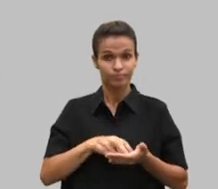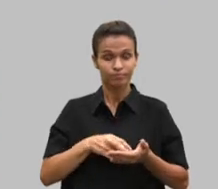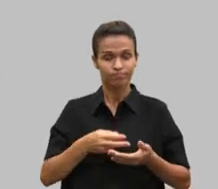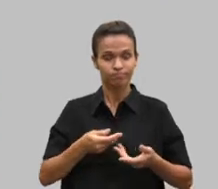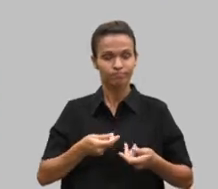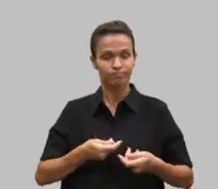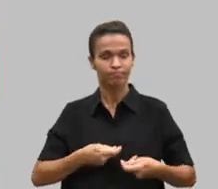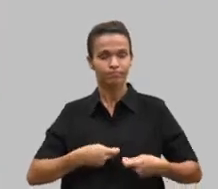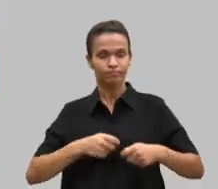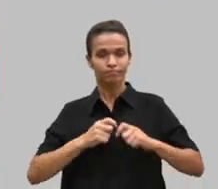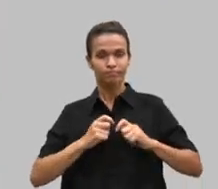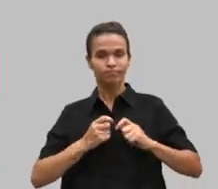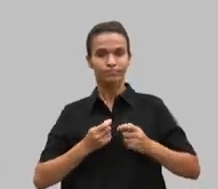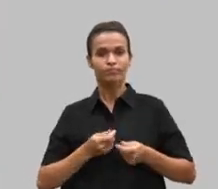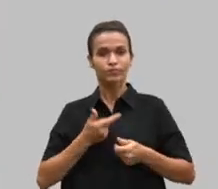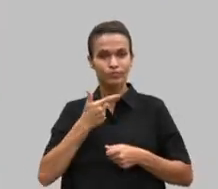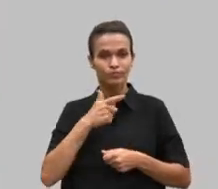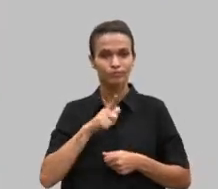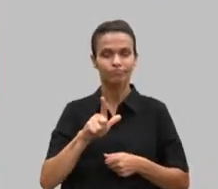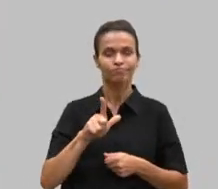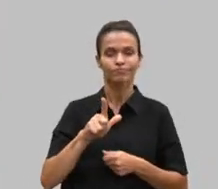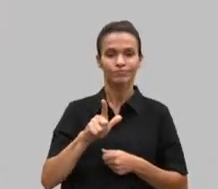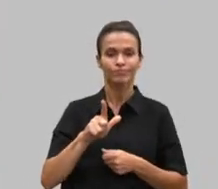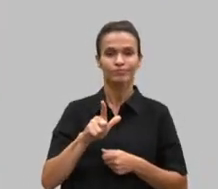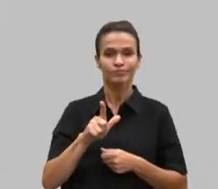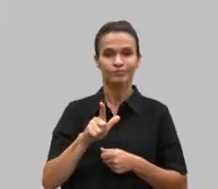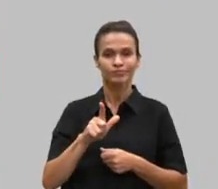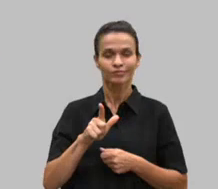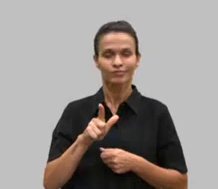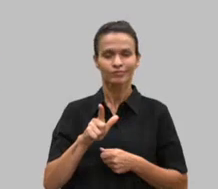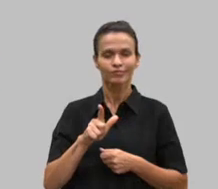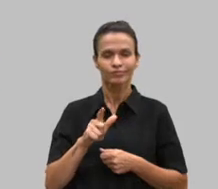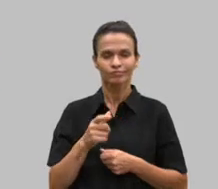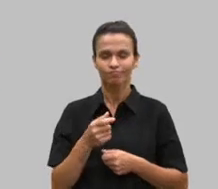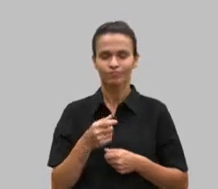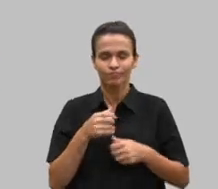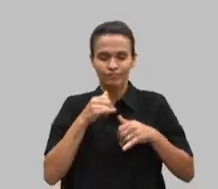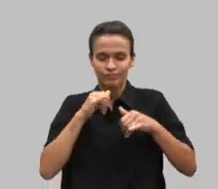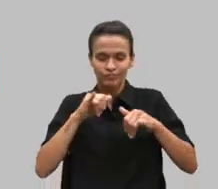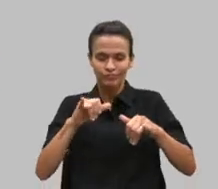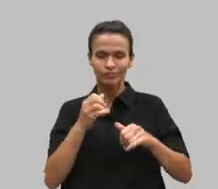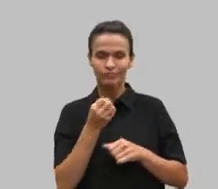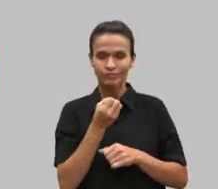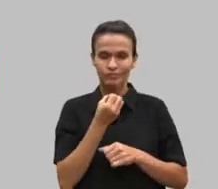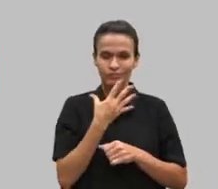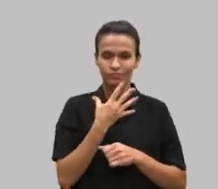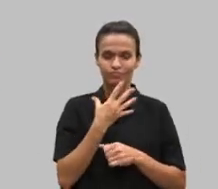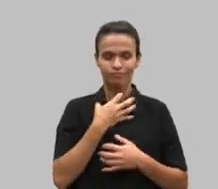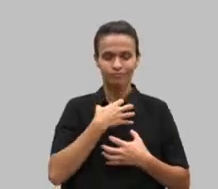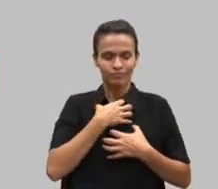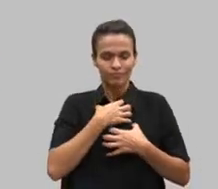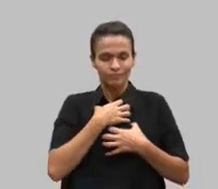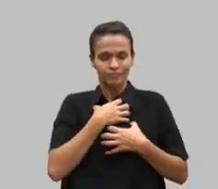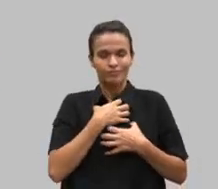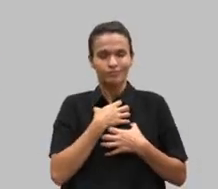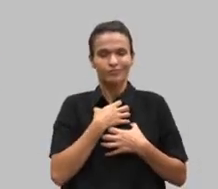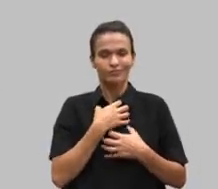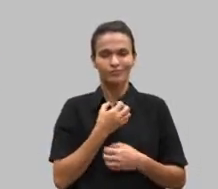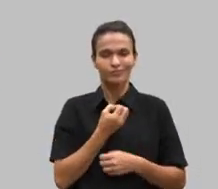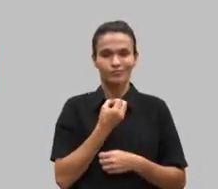os bons ventos trazidos por essa onda de energia que faz vibrar essa casa nessa época do